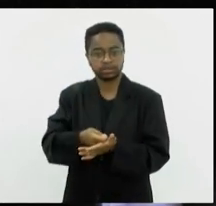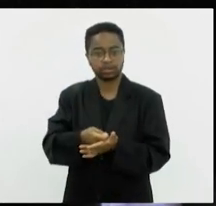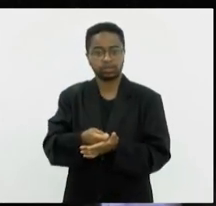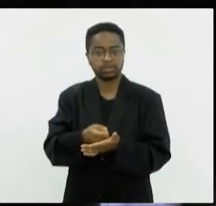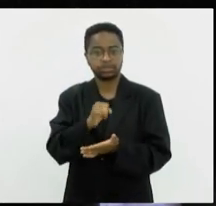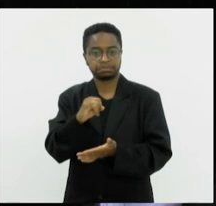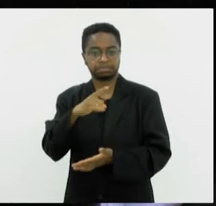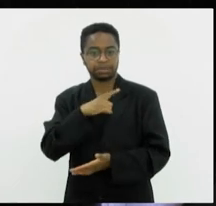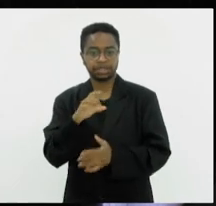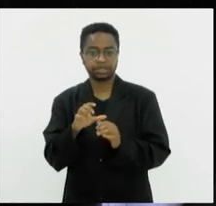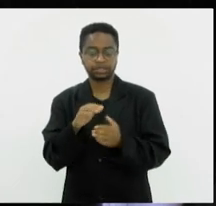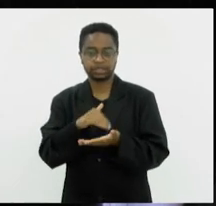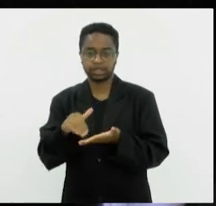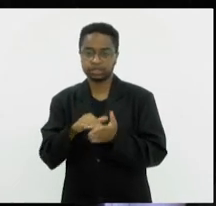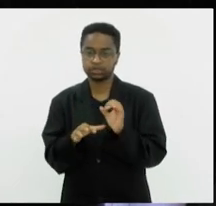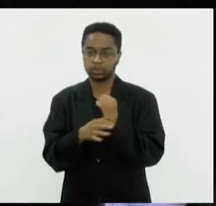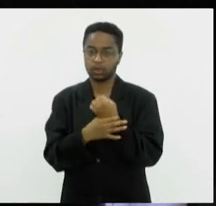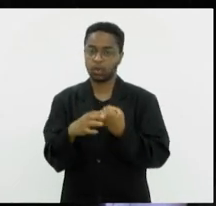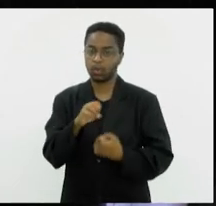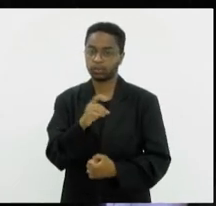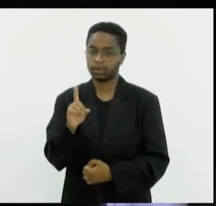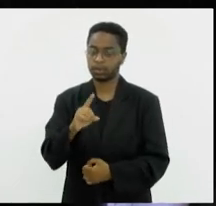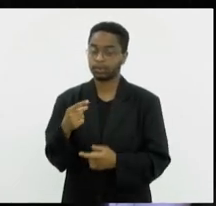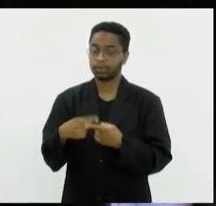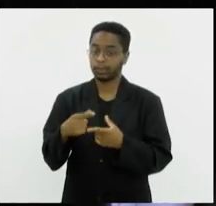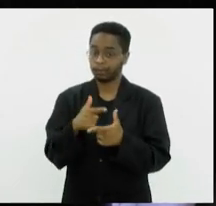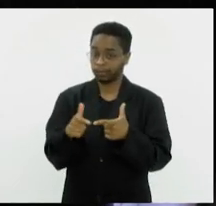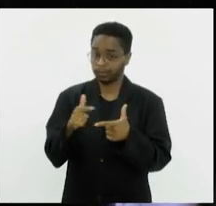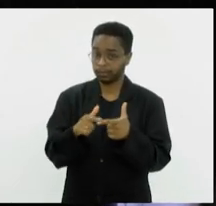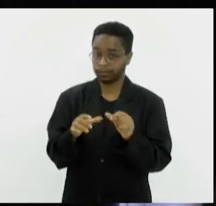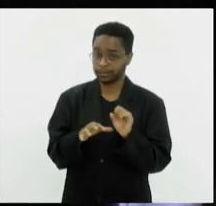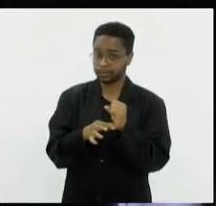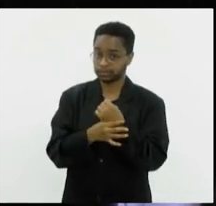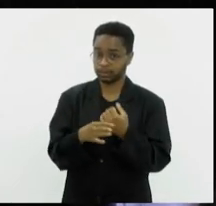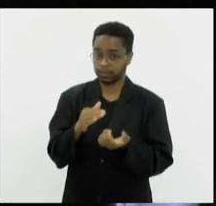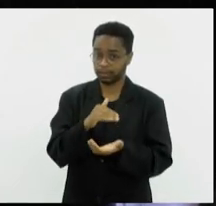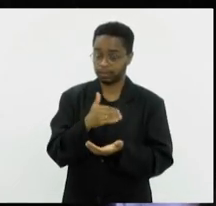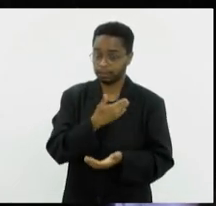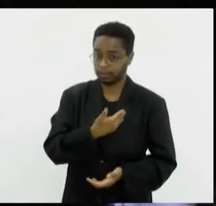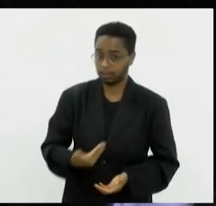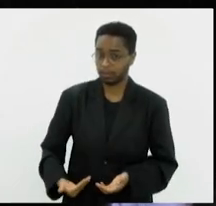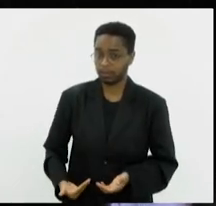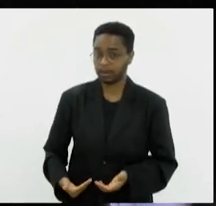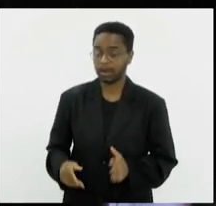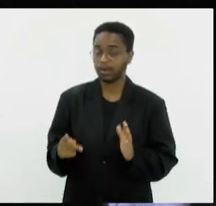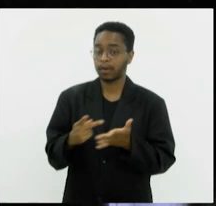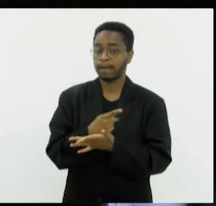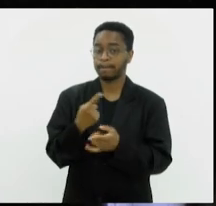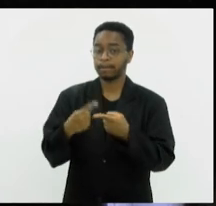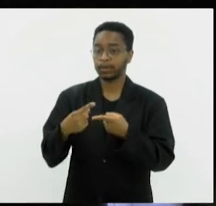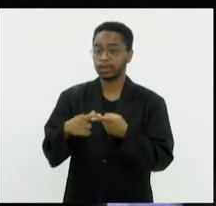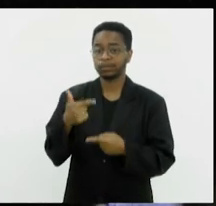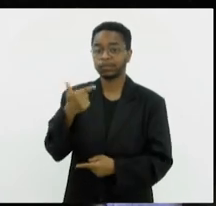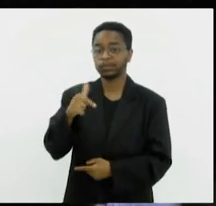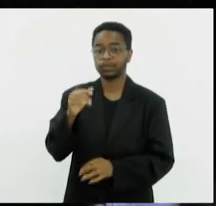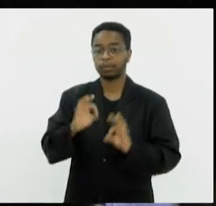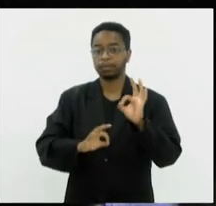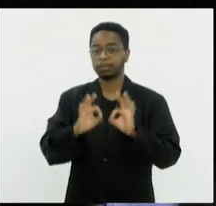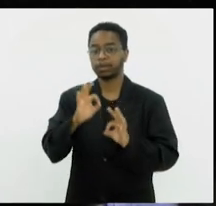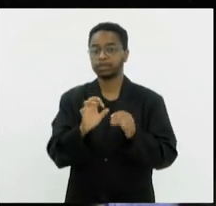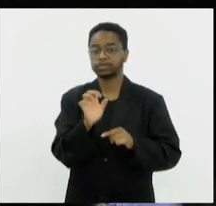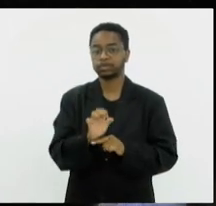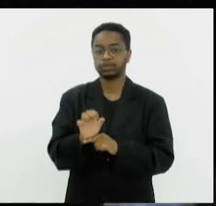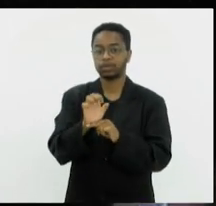Secretaria de Segurança o problema da Segurança Pública está na medida em que nós não temos um plano estadual de